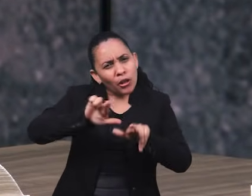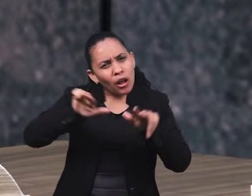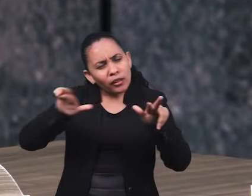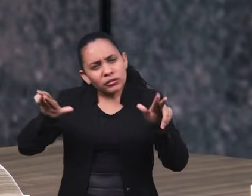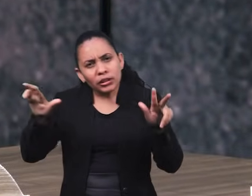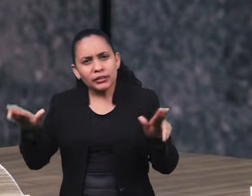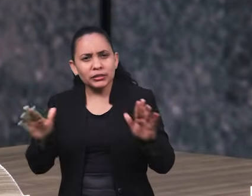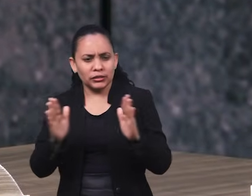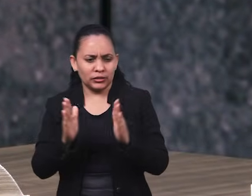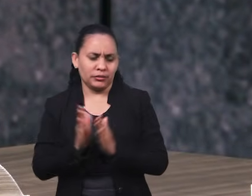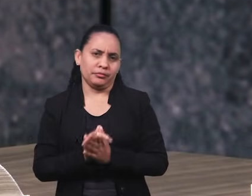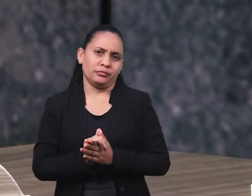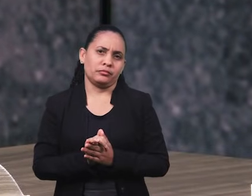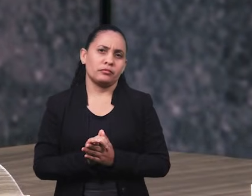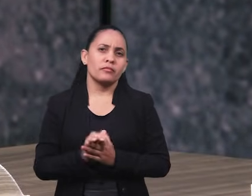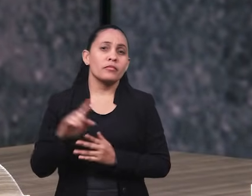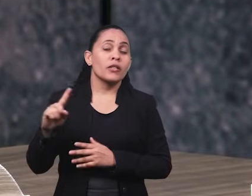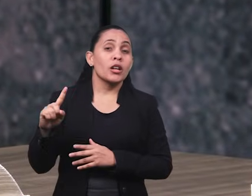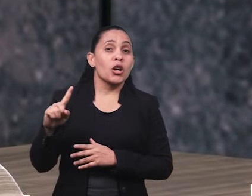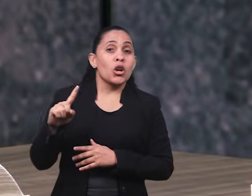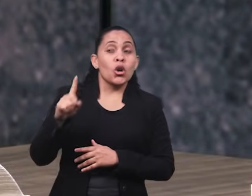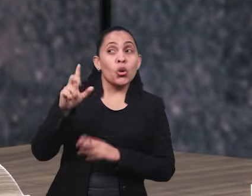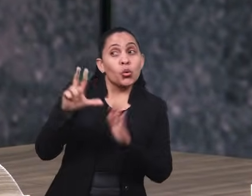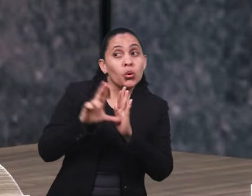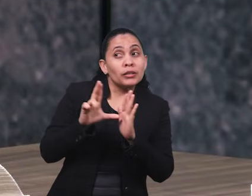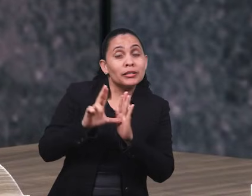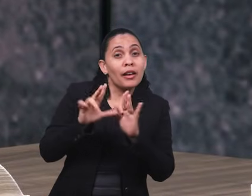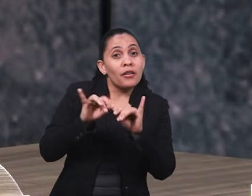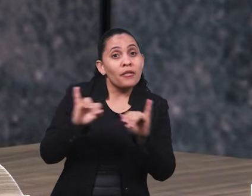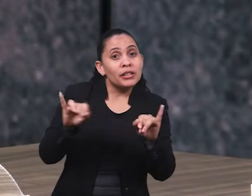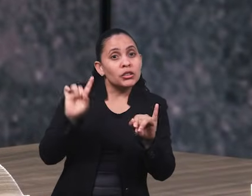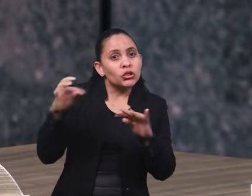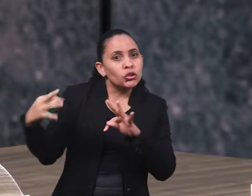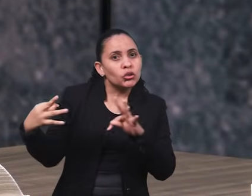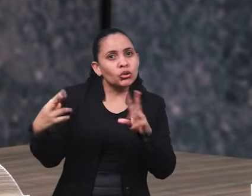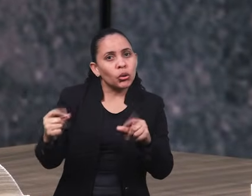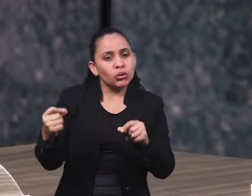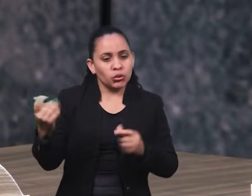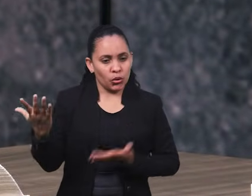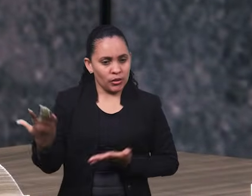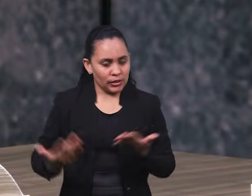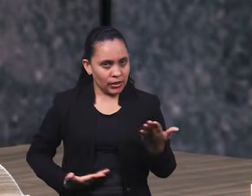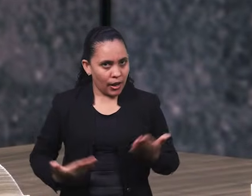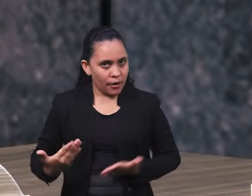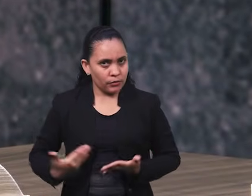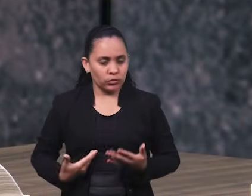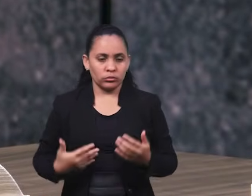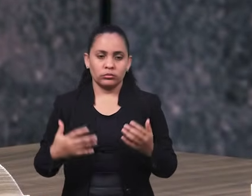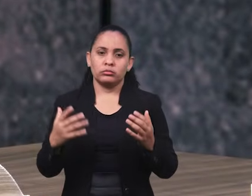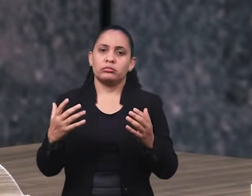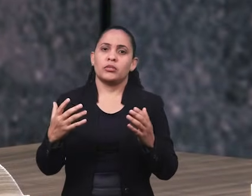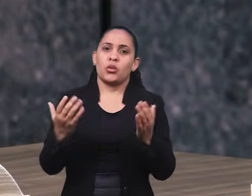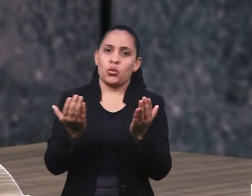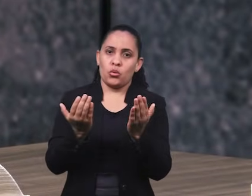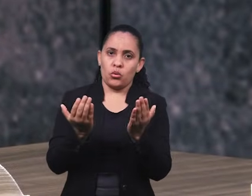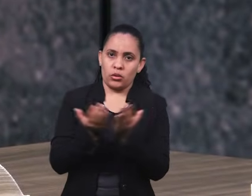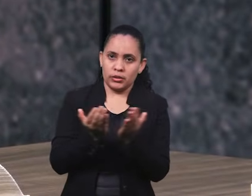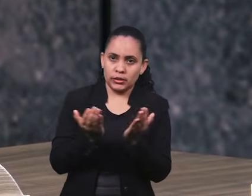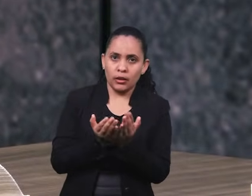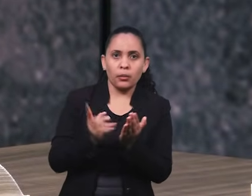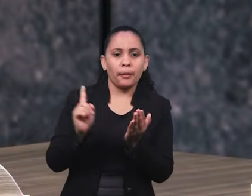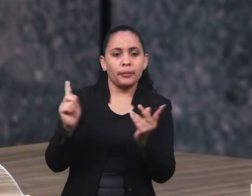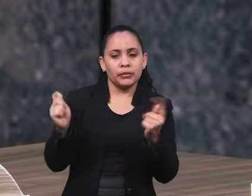vários aspectos da história. O Lutero vai dizer que todo o crente, todo cristão, deveria ter o direito